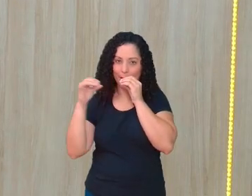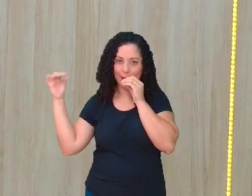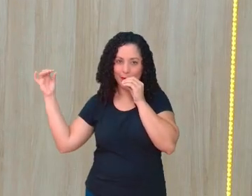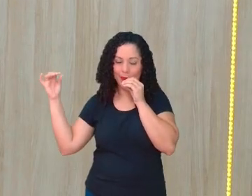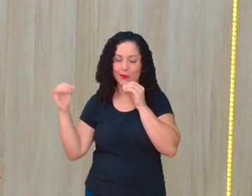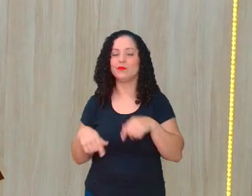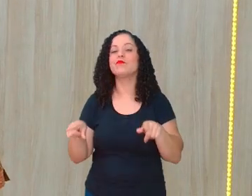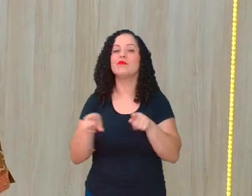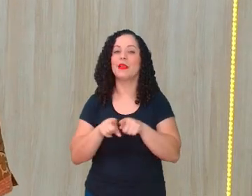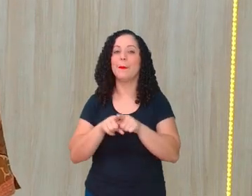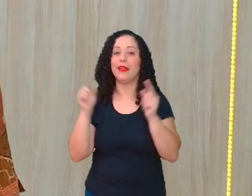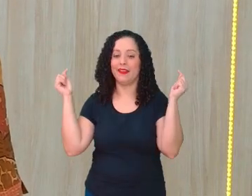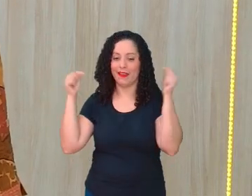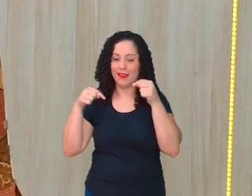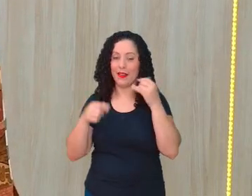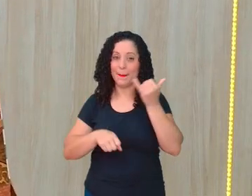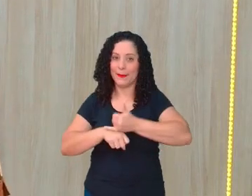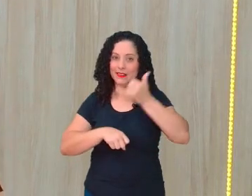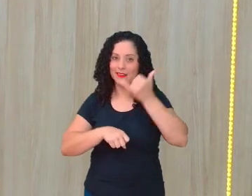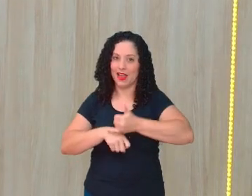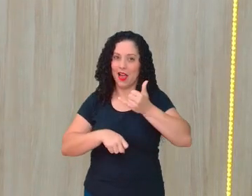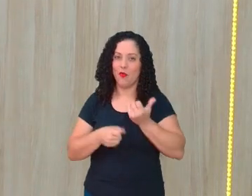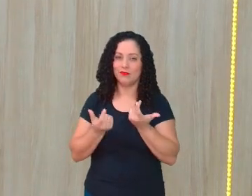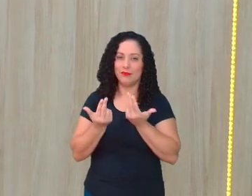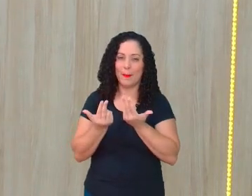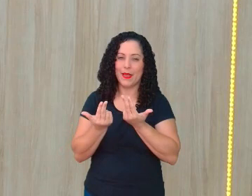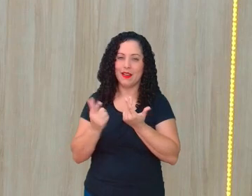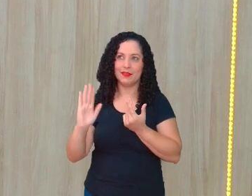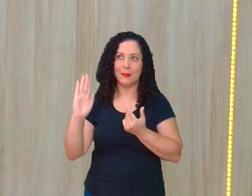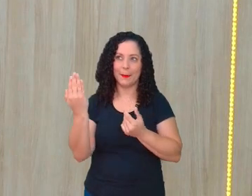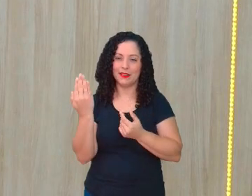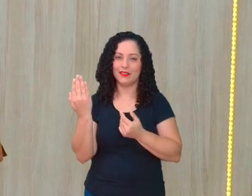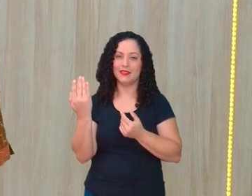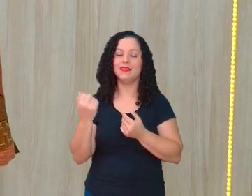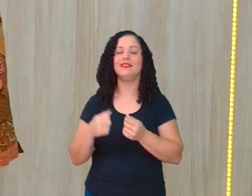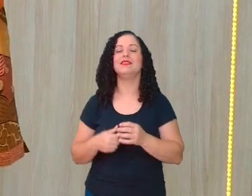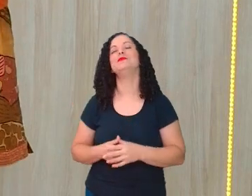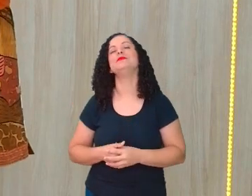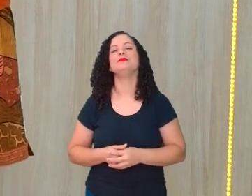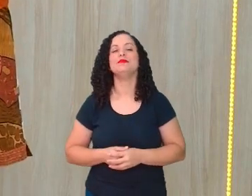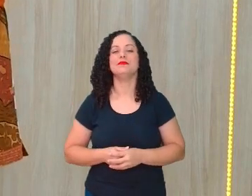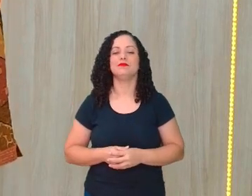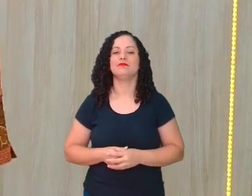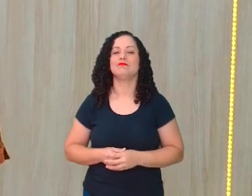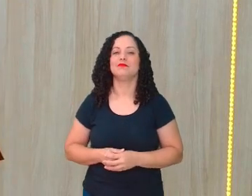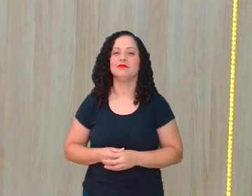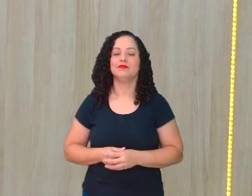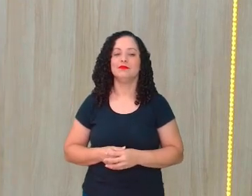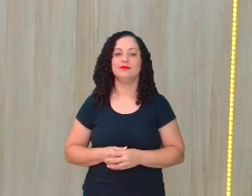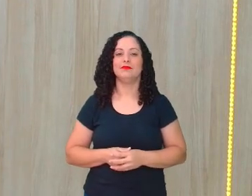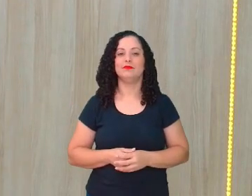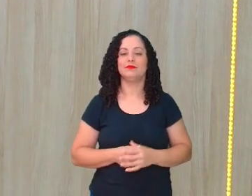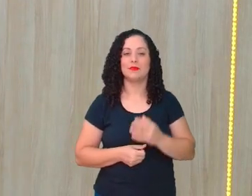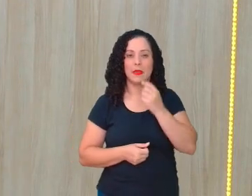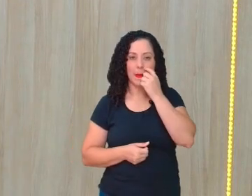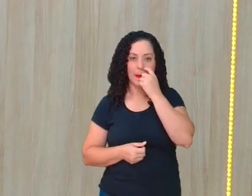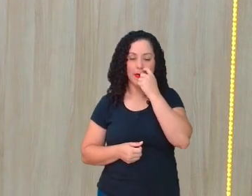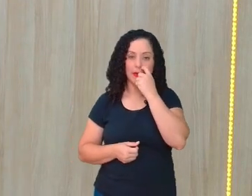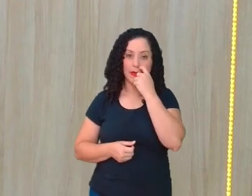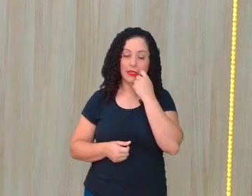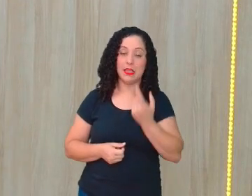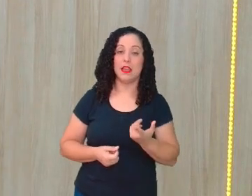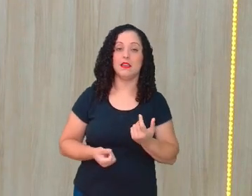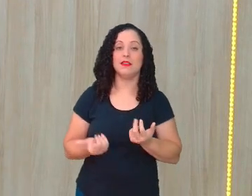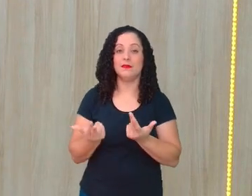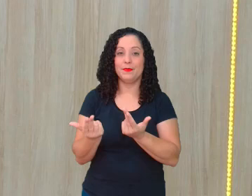mesmo a flauta transversa, que é de metal, ela tem uma sonoridade que lembra o som da madeira. Sim. Né? Então, por isso ficou ainda como sendo instrumentos